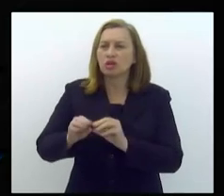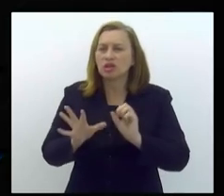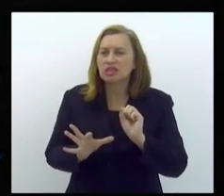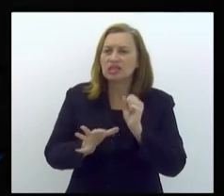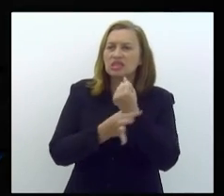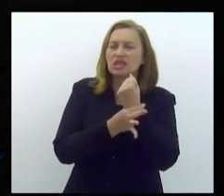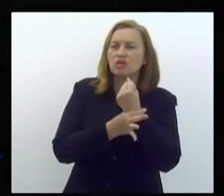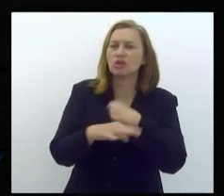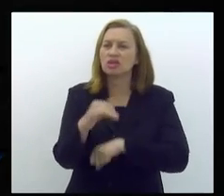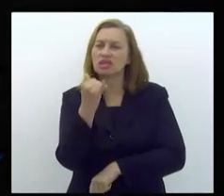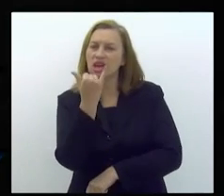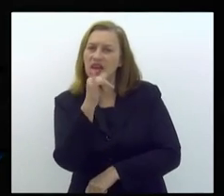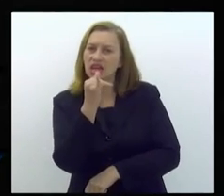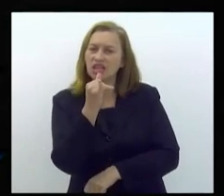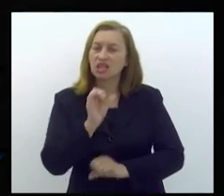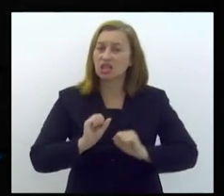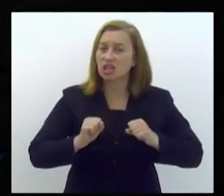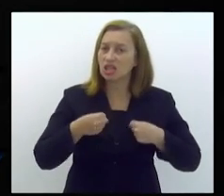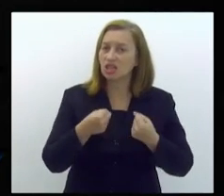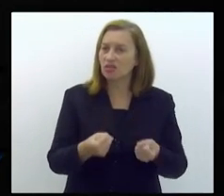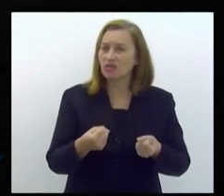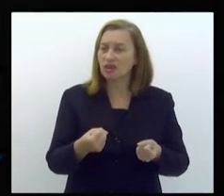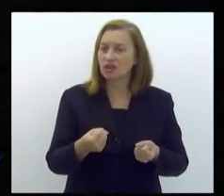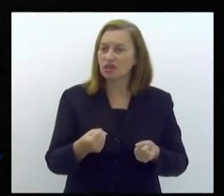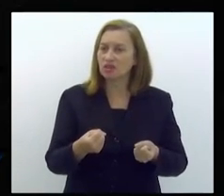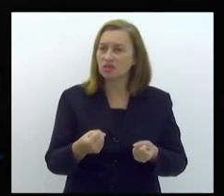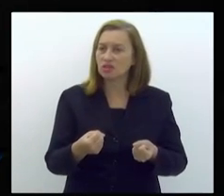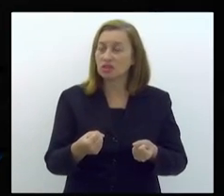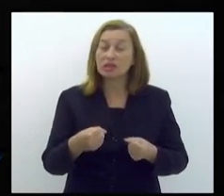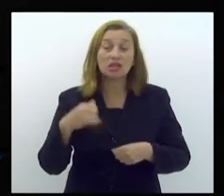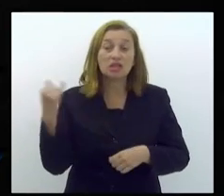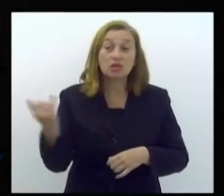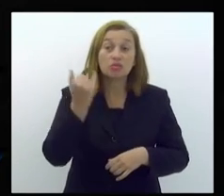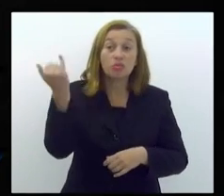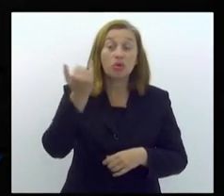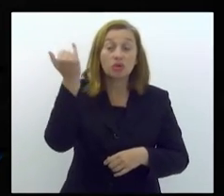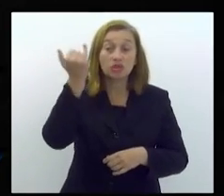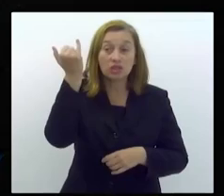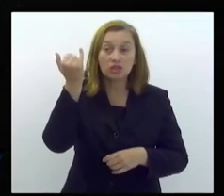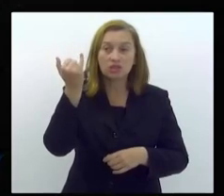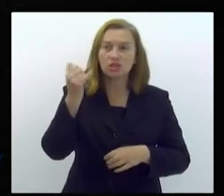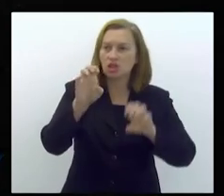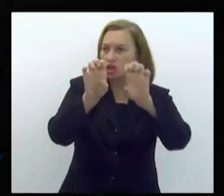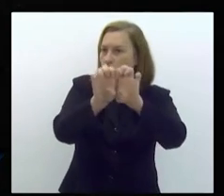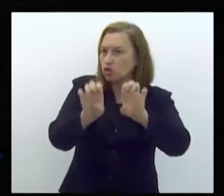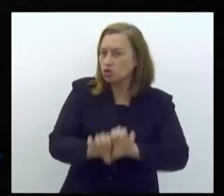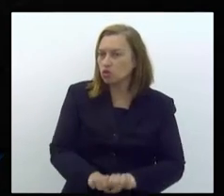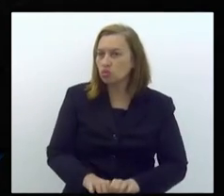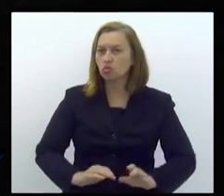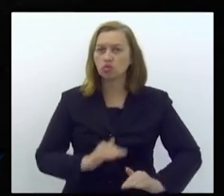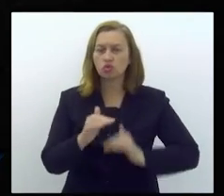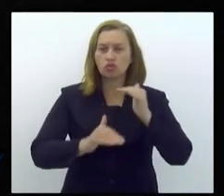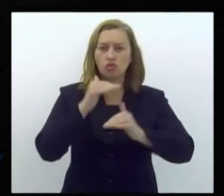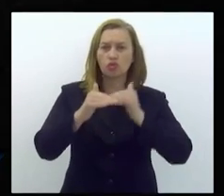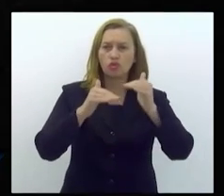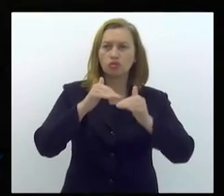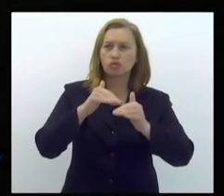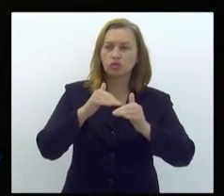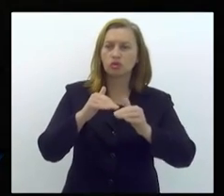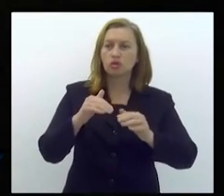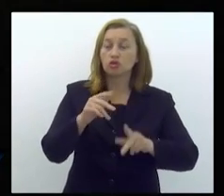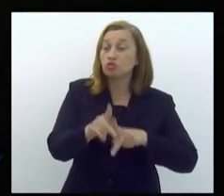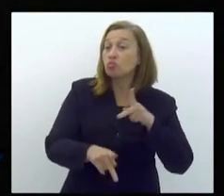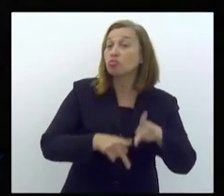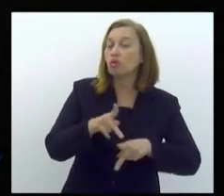energética e na defesa São eixos importantes que estruturam o desenvolvimento de uma nação